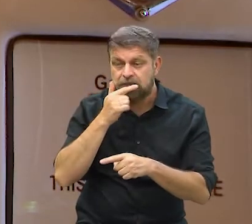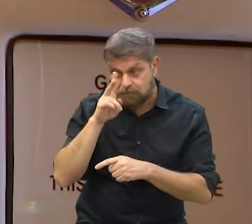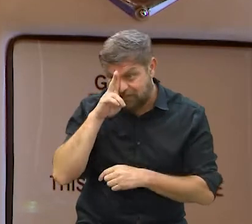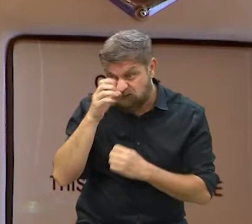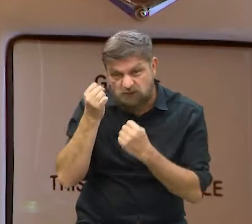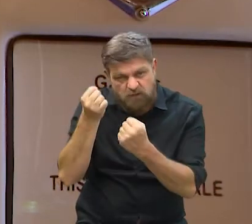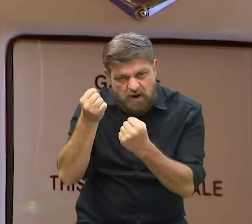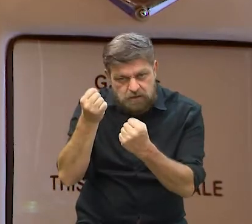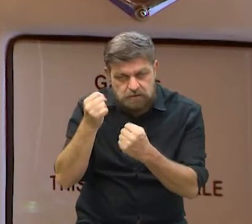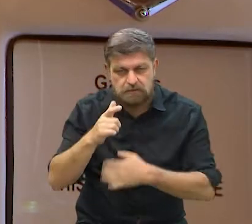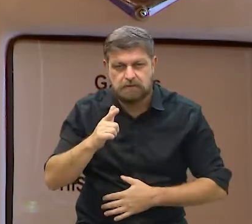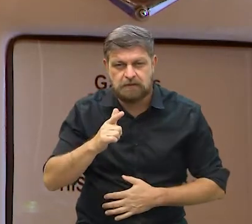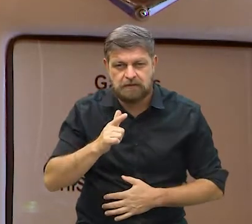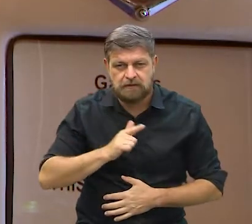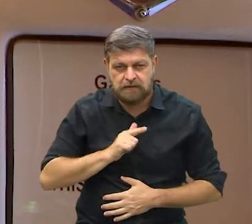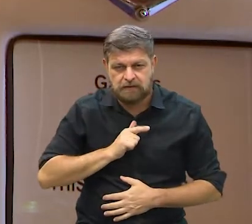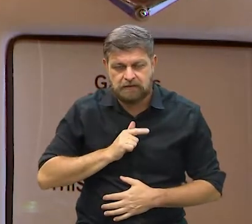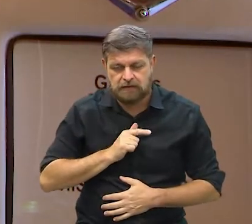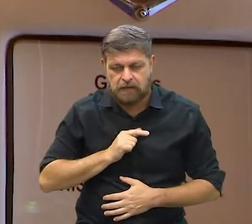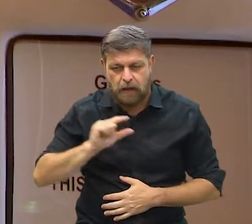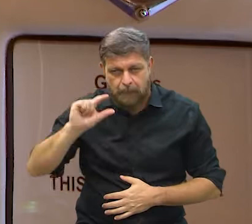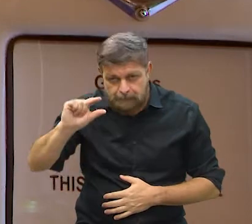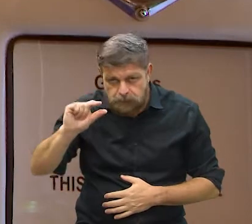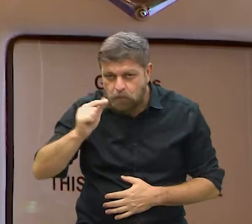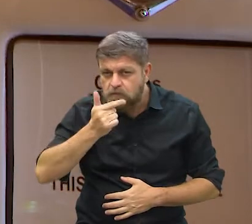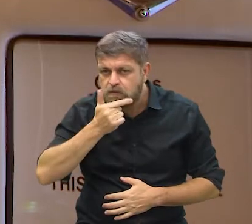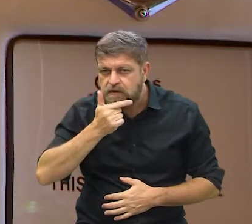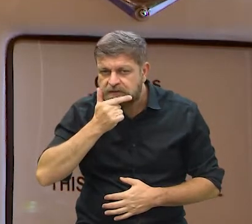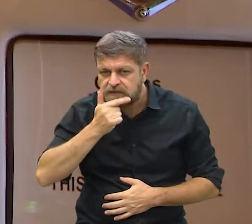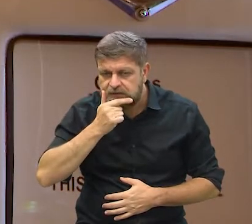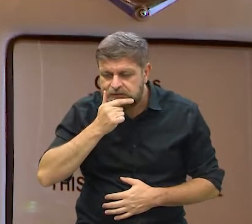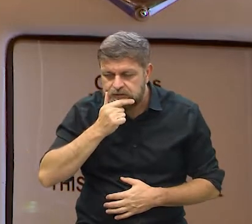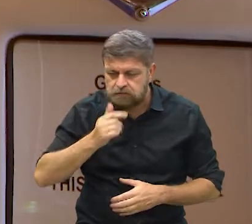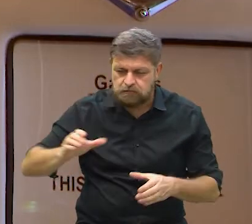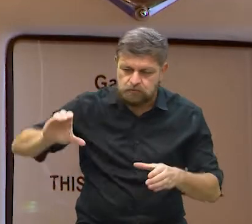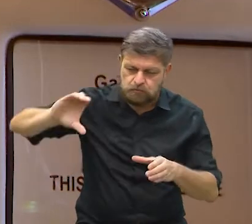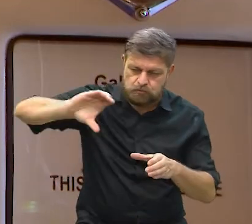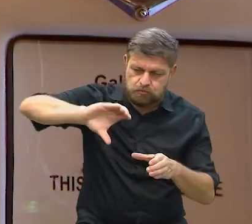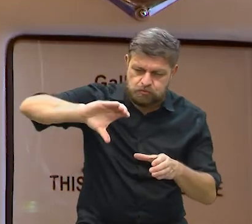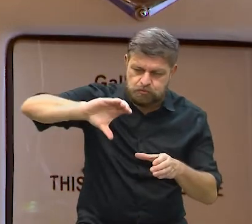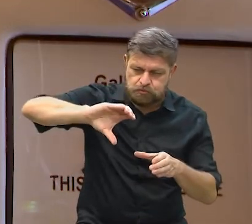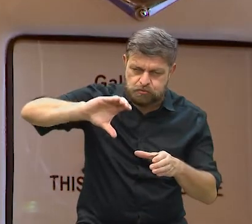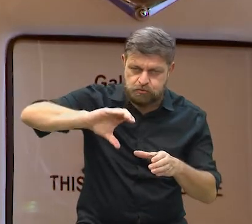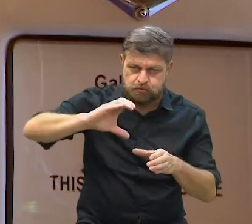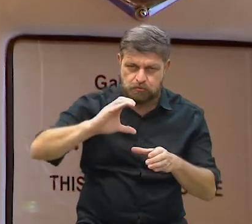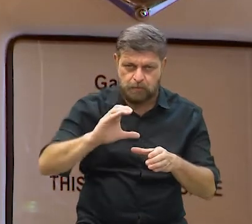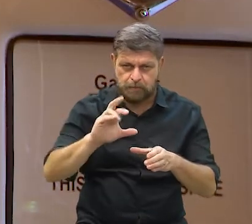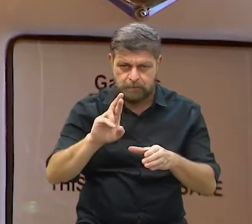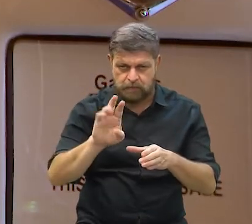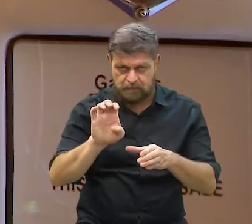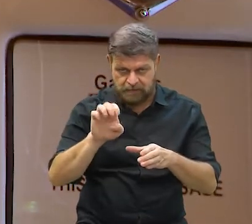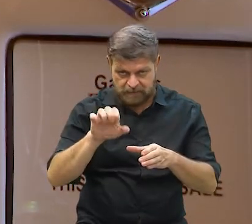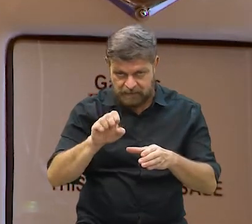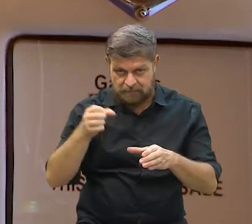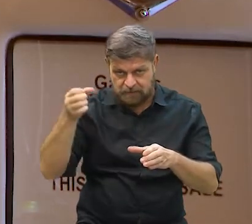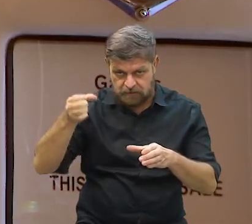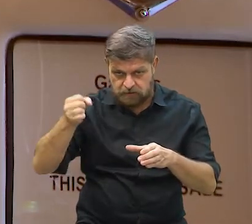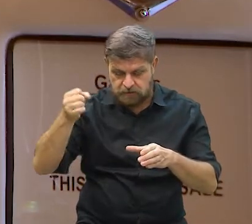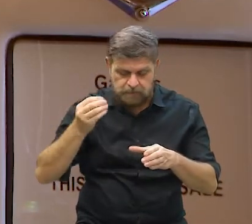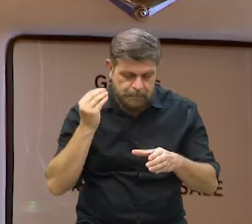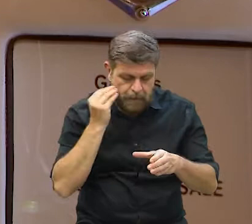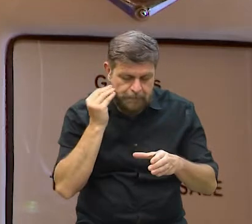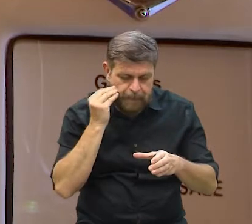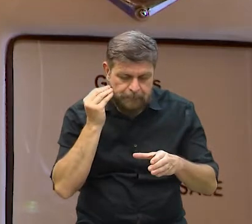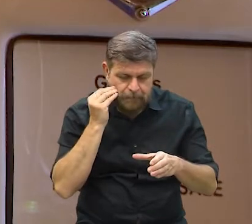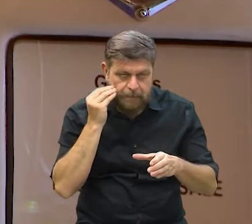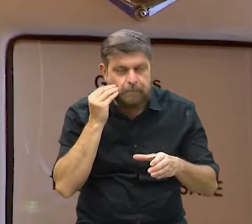forte. Então a gente pode adicionar um pouco menos, continuar com o creme de leite e provando para ver se está